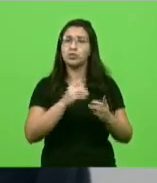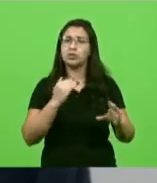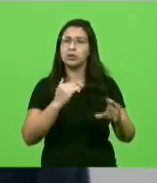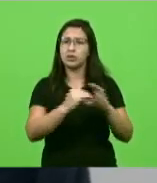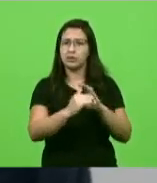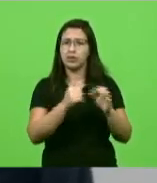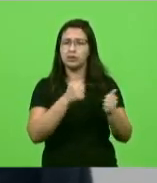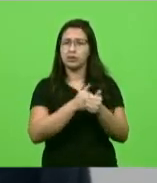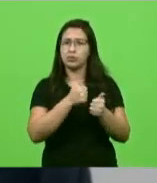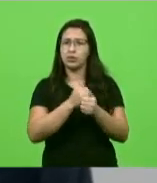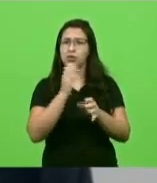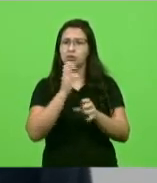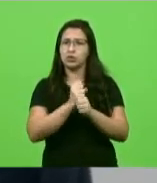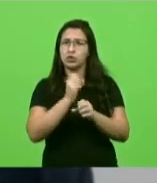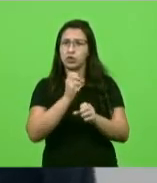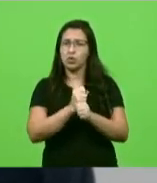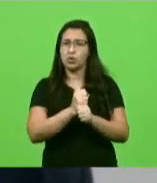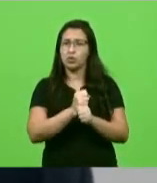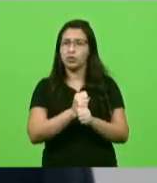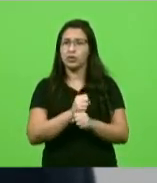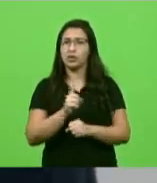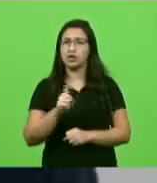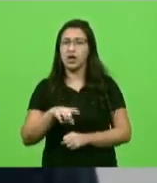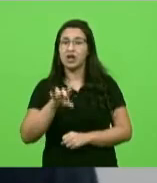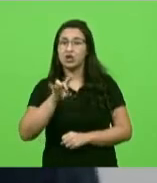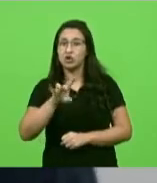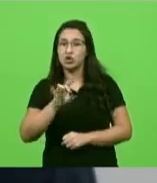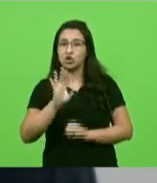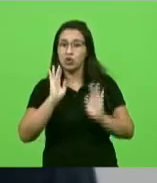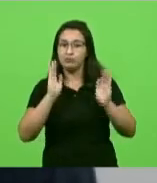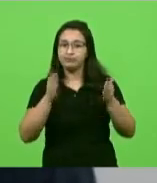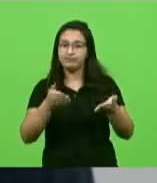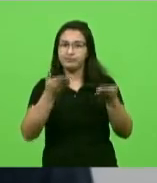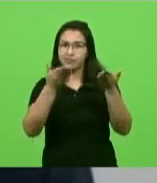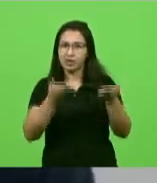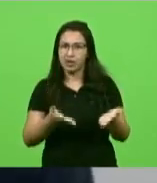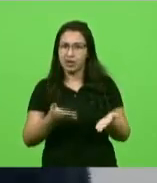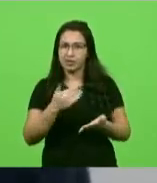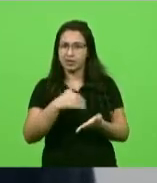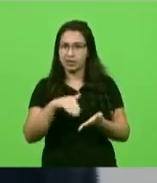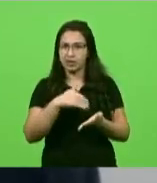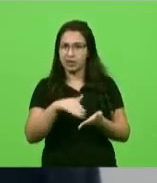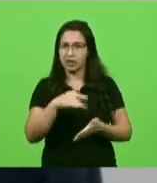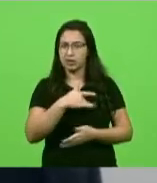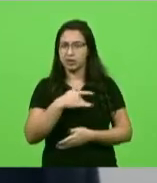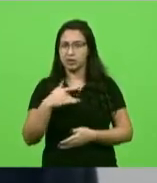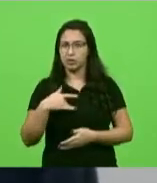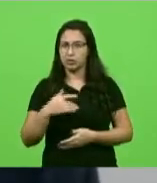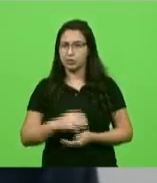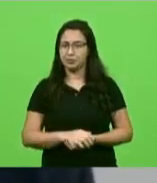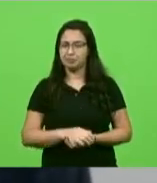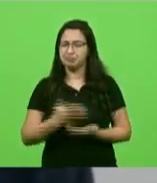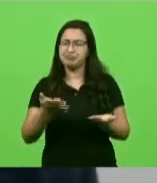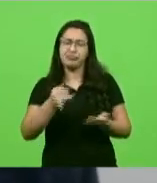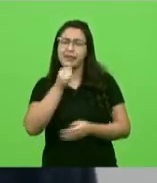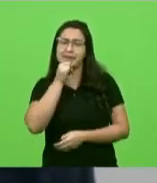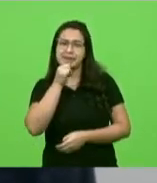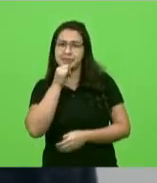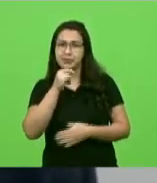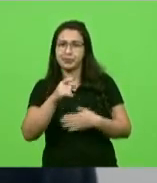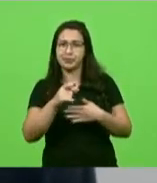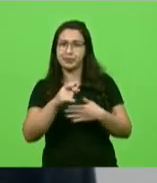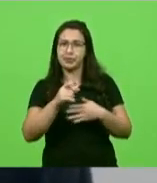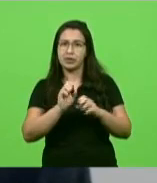ao Tribunal de Contas restringiu o assunto apenas à Secretaria de Saúde? Pergunto, será que a Defesa Civil, por exemplo, não